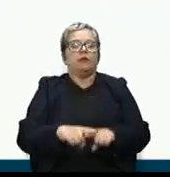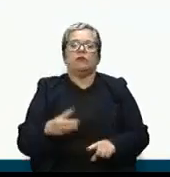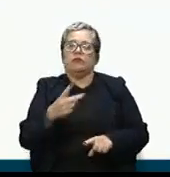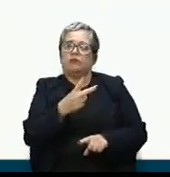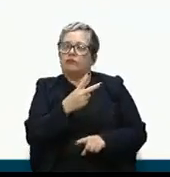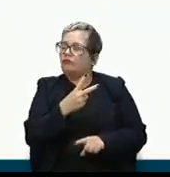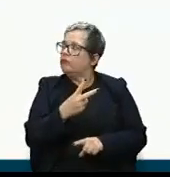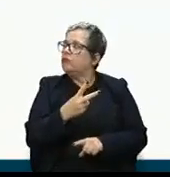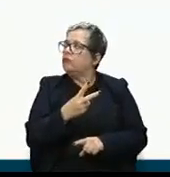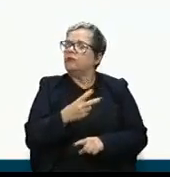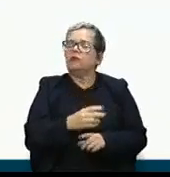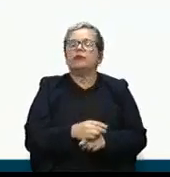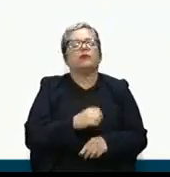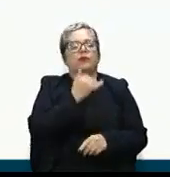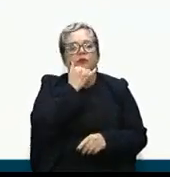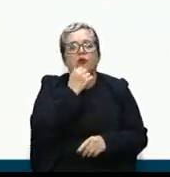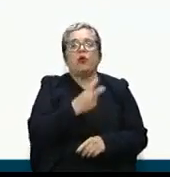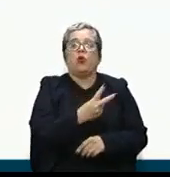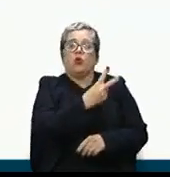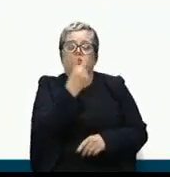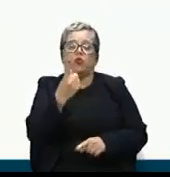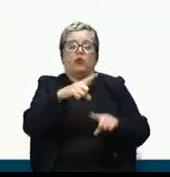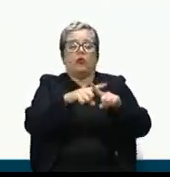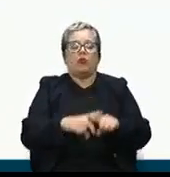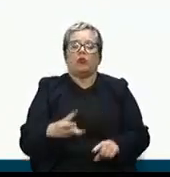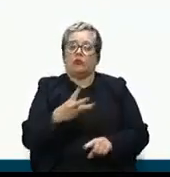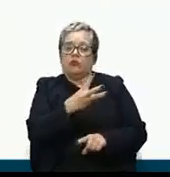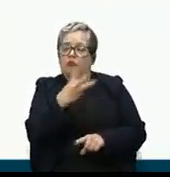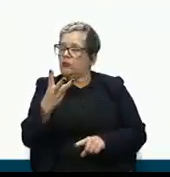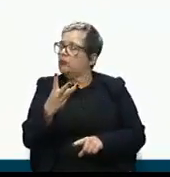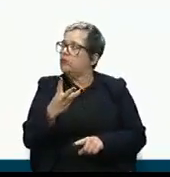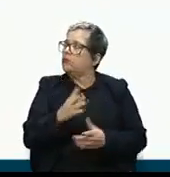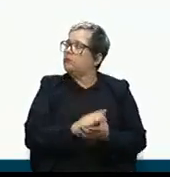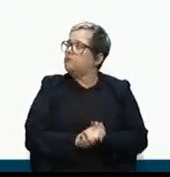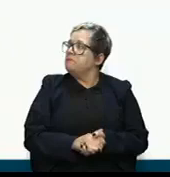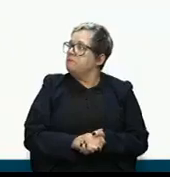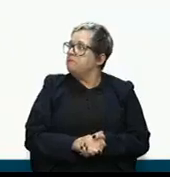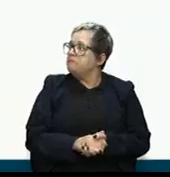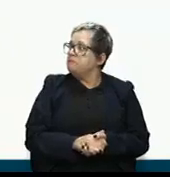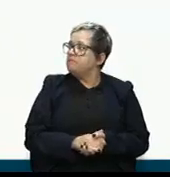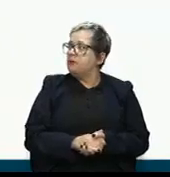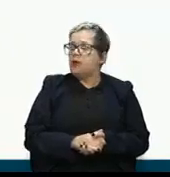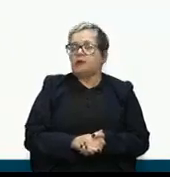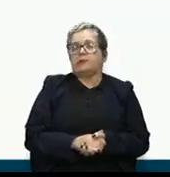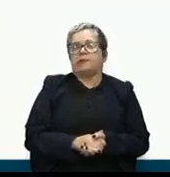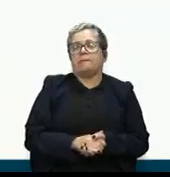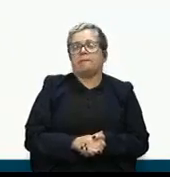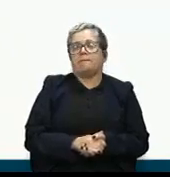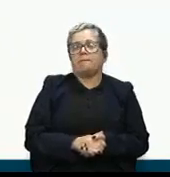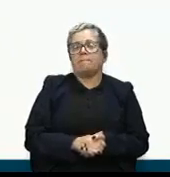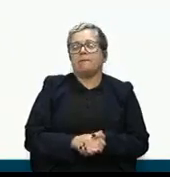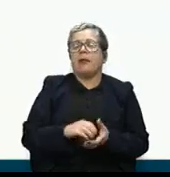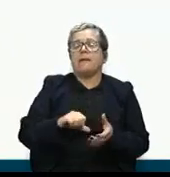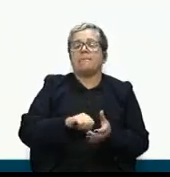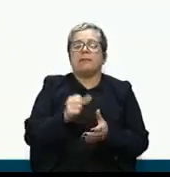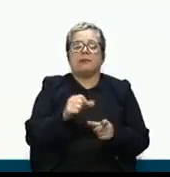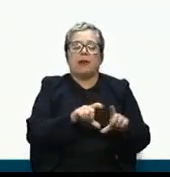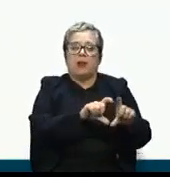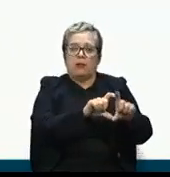3. Então, a transposta, a primeira consideração que nós vamos fazer é que eu tenho que fazer essa troca. A primeira